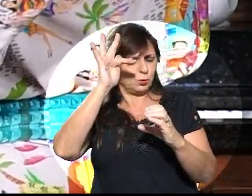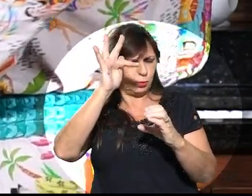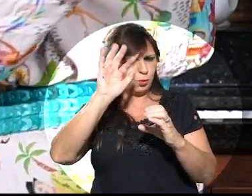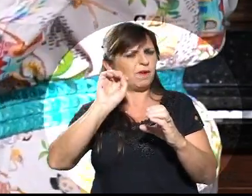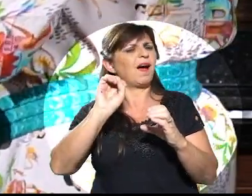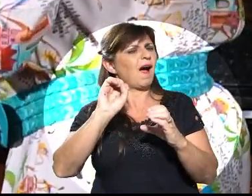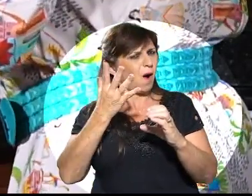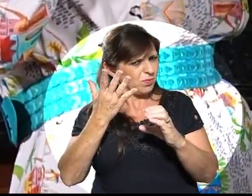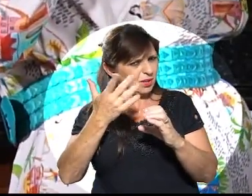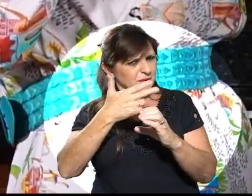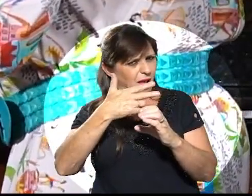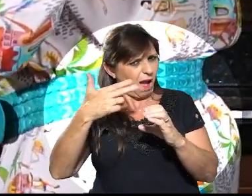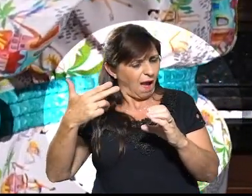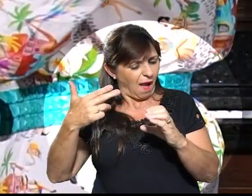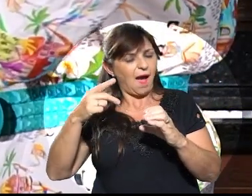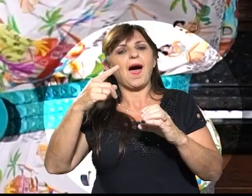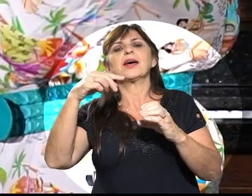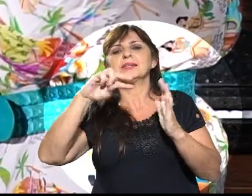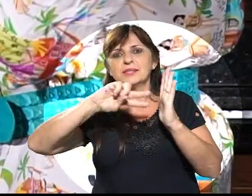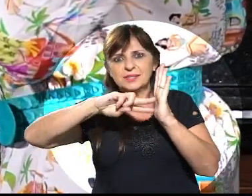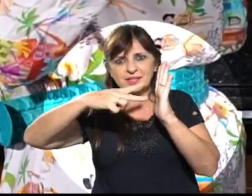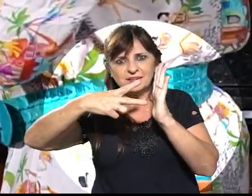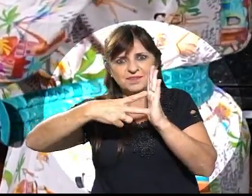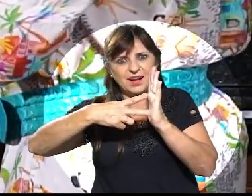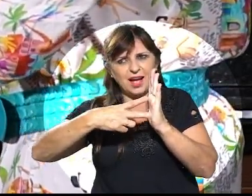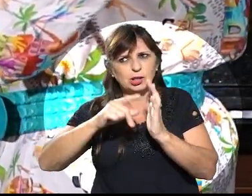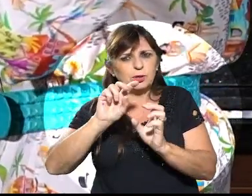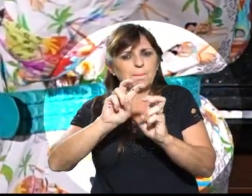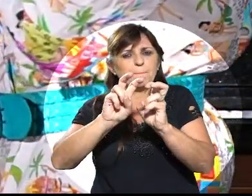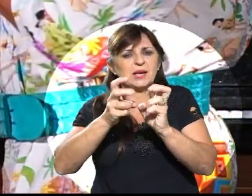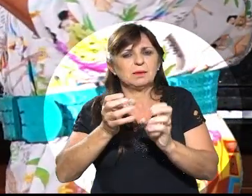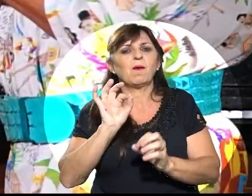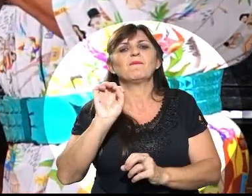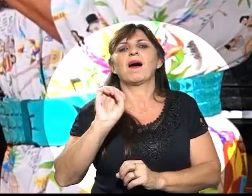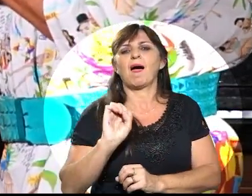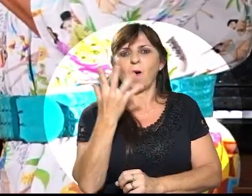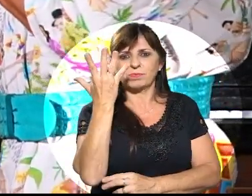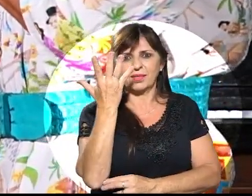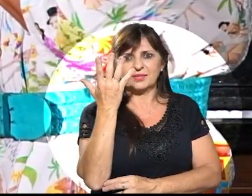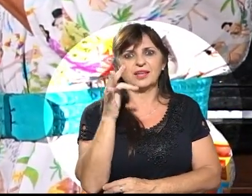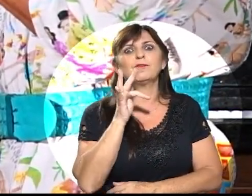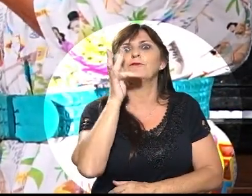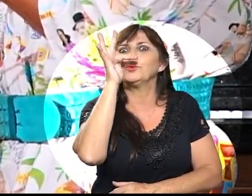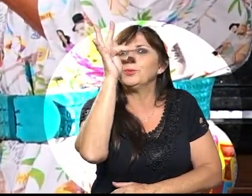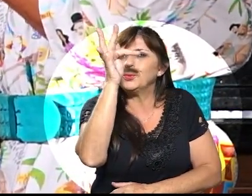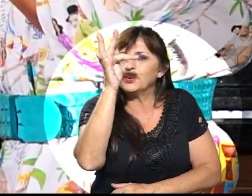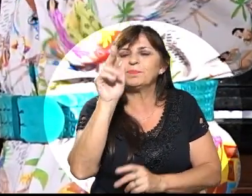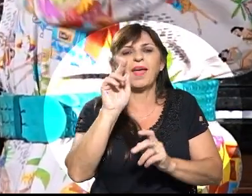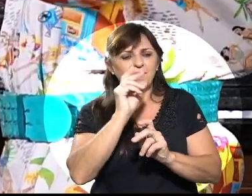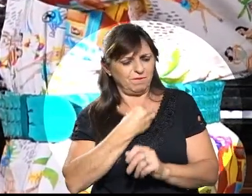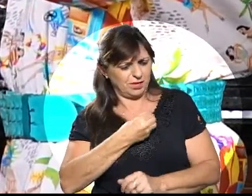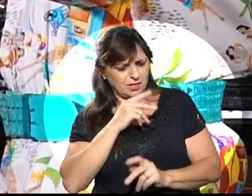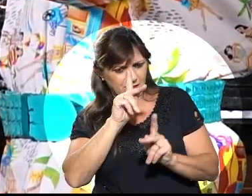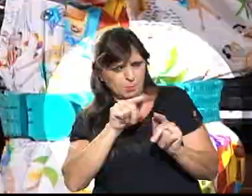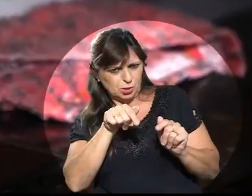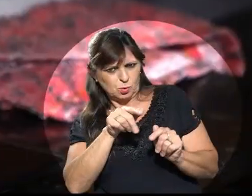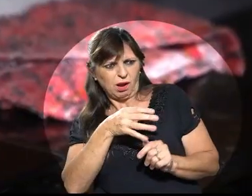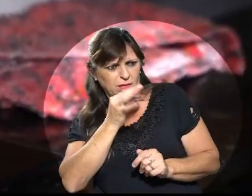É. Agora vamos esperar, então, ferver a água. Isso. E, na sequência, a gente vai mostrar, então, o café árabe para